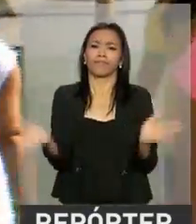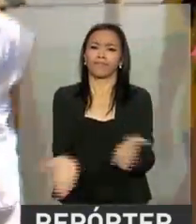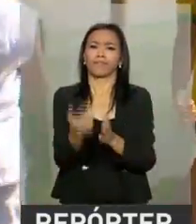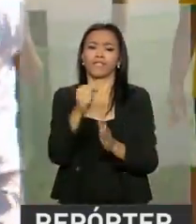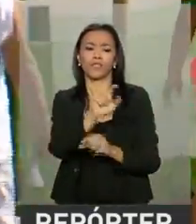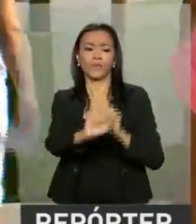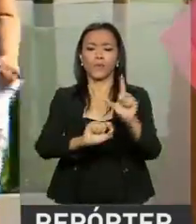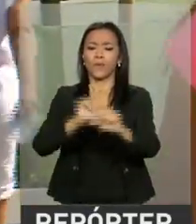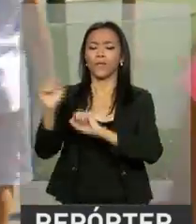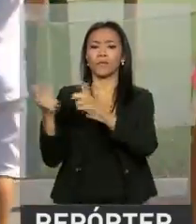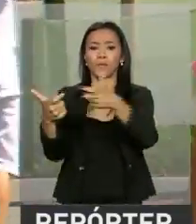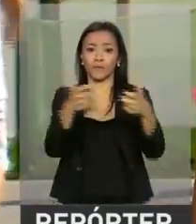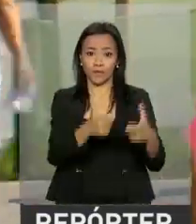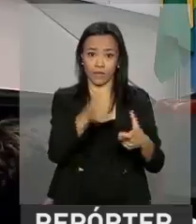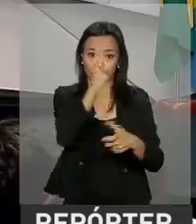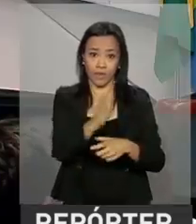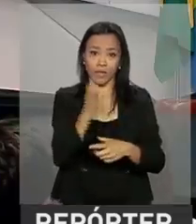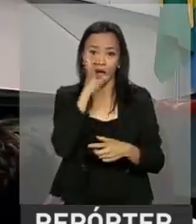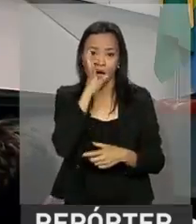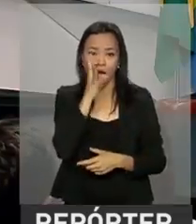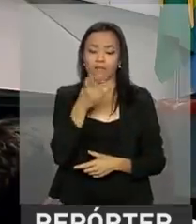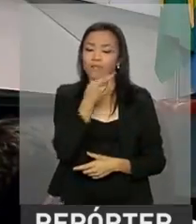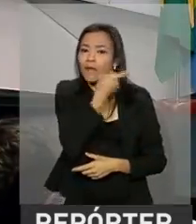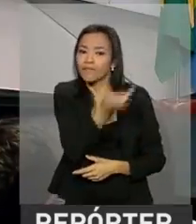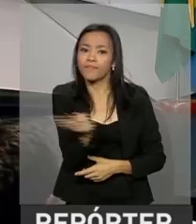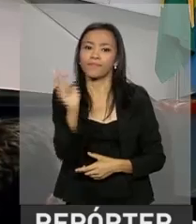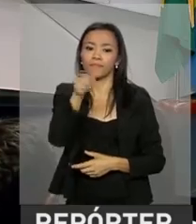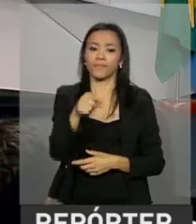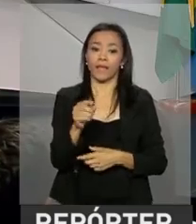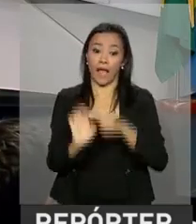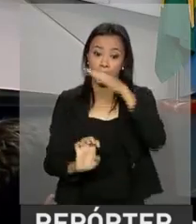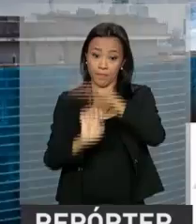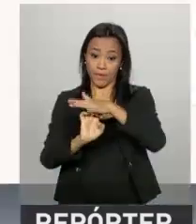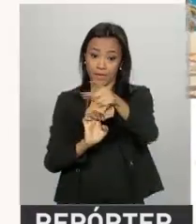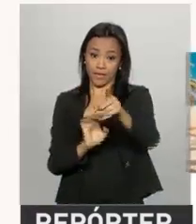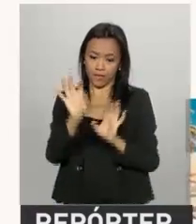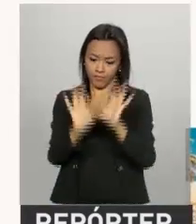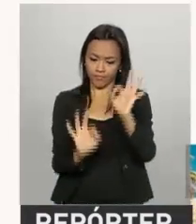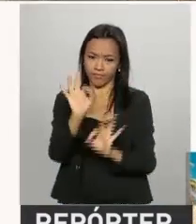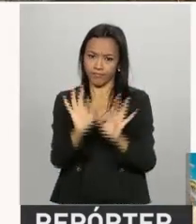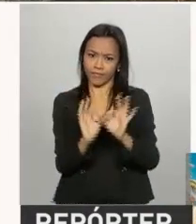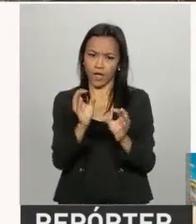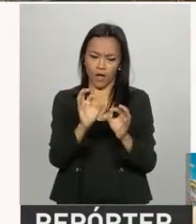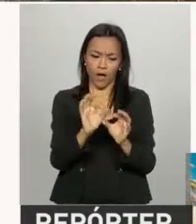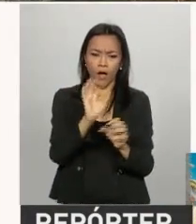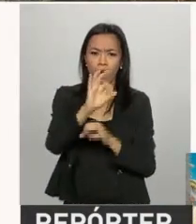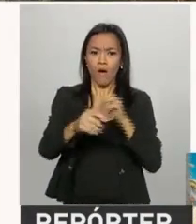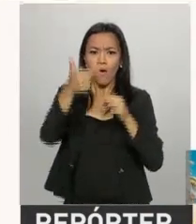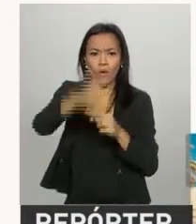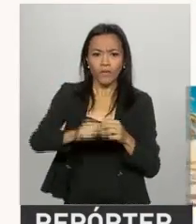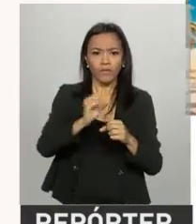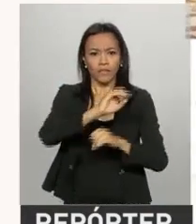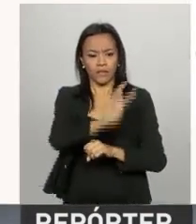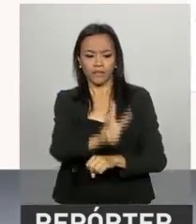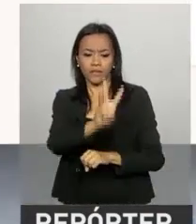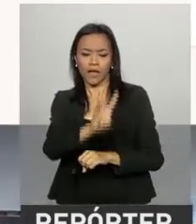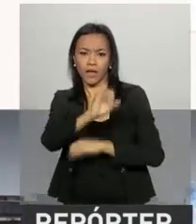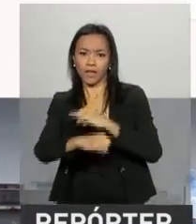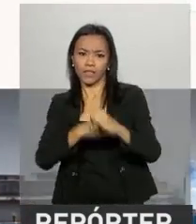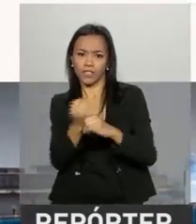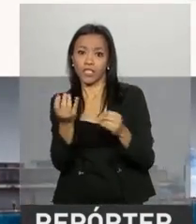dos destinos turísticos brasileiros, a Embratur remodelou o portal Visite Brasil, que reúne informações sobre o país.